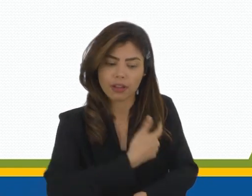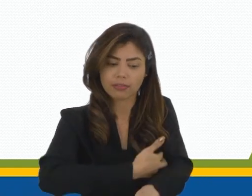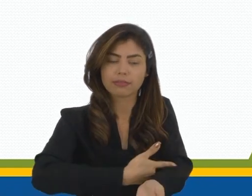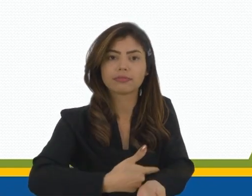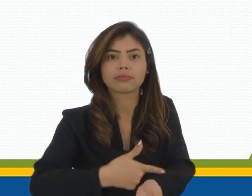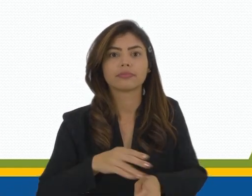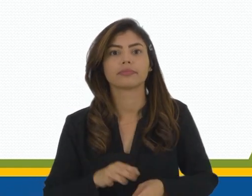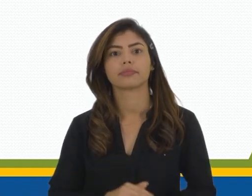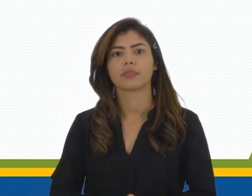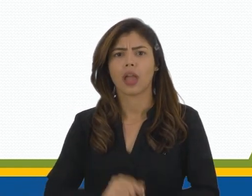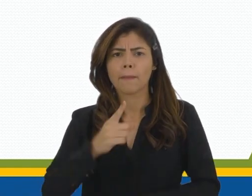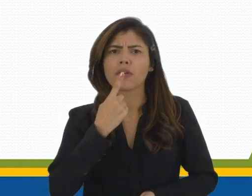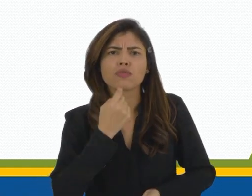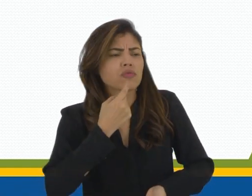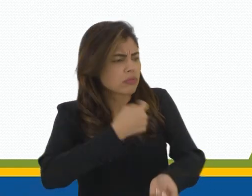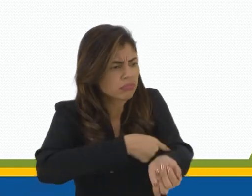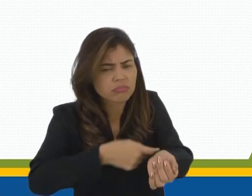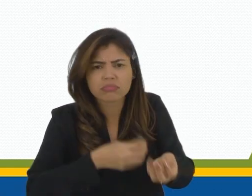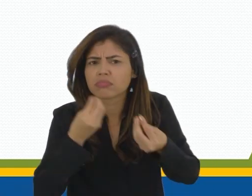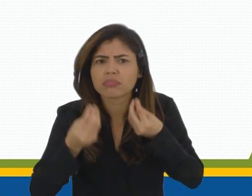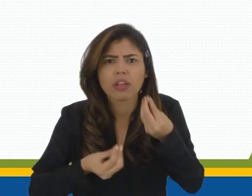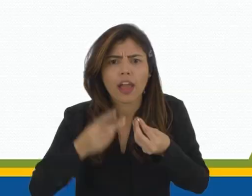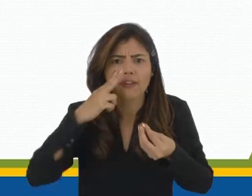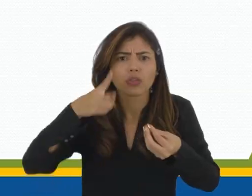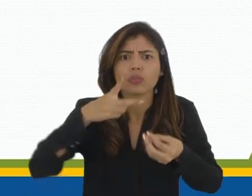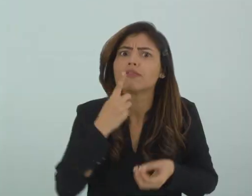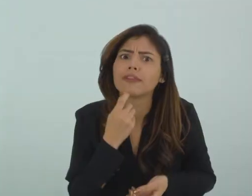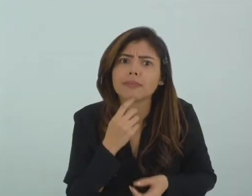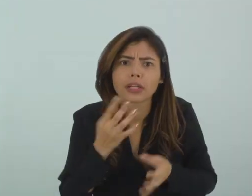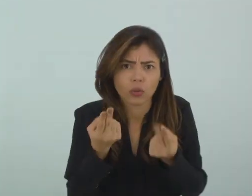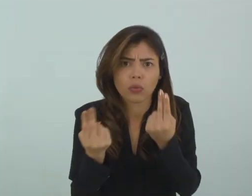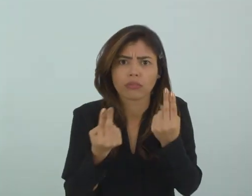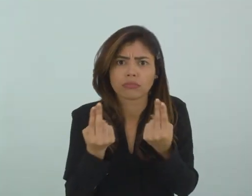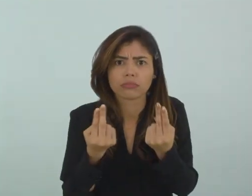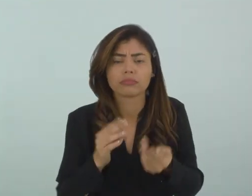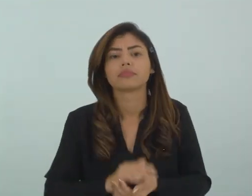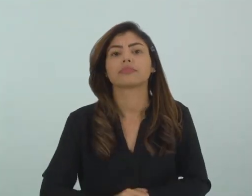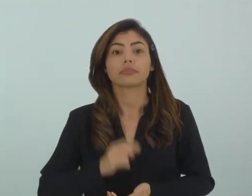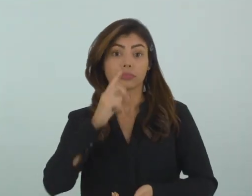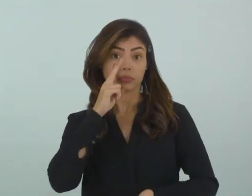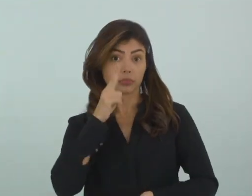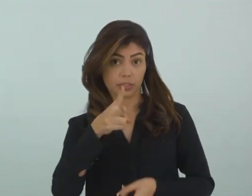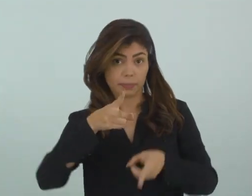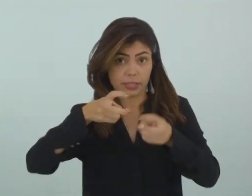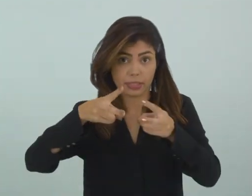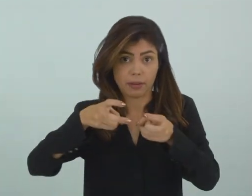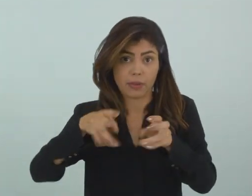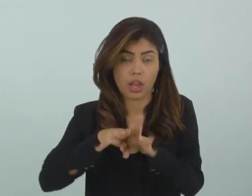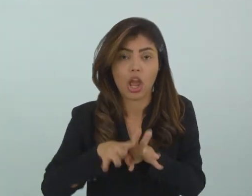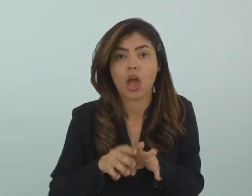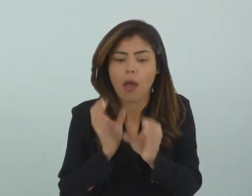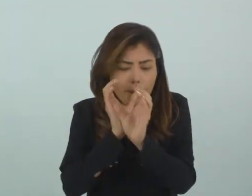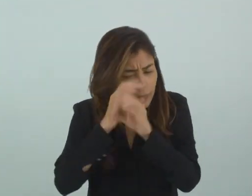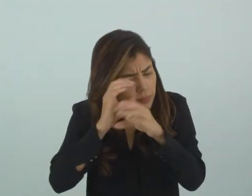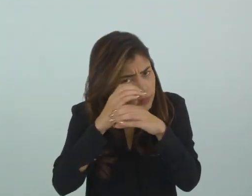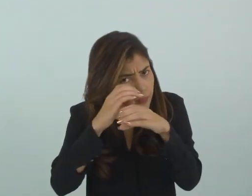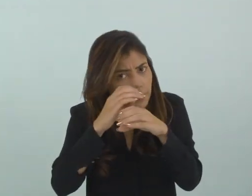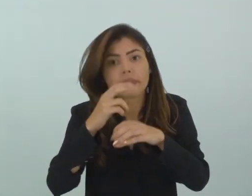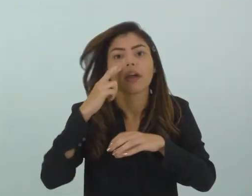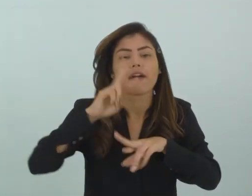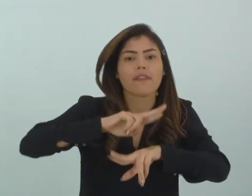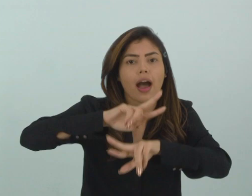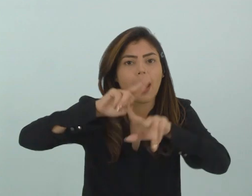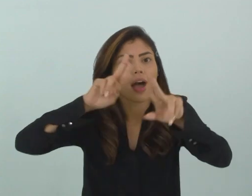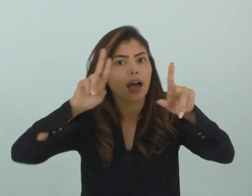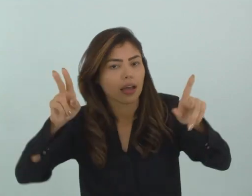sangue, a gente não vê tudo vermelho igual? Não, se a gente observar no microscópio, a gente vai ver várias células, várias